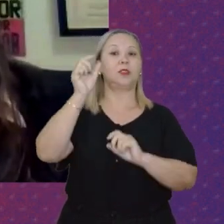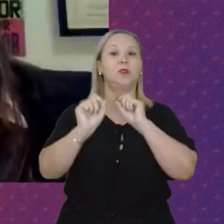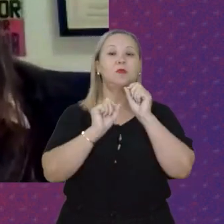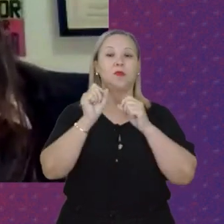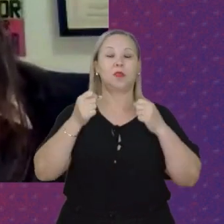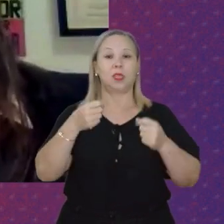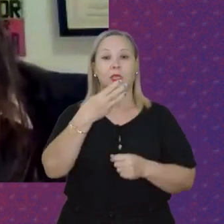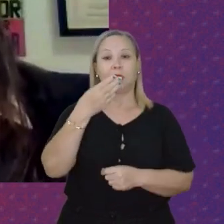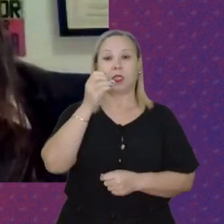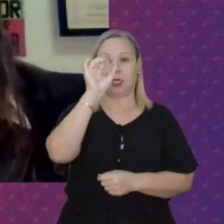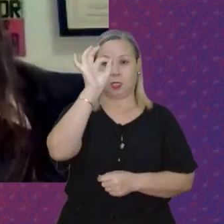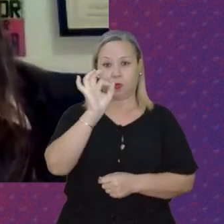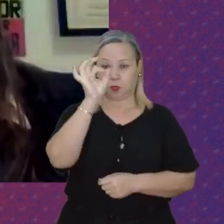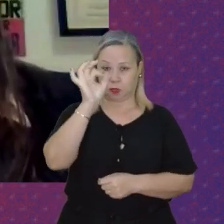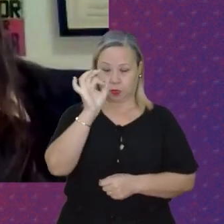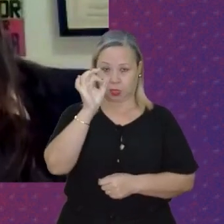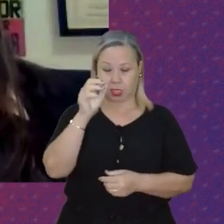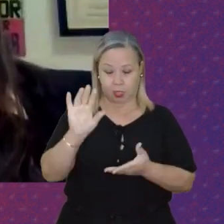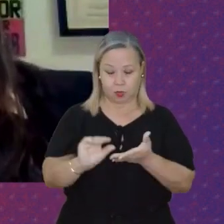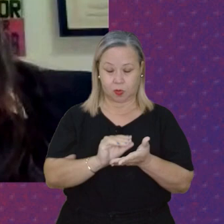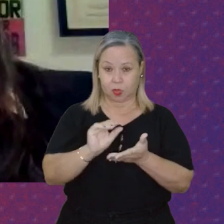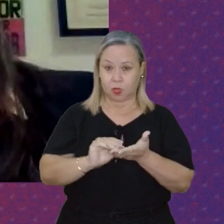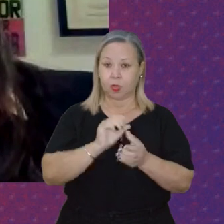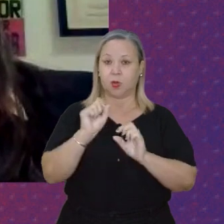menos 30% dos recursos ali,